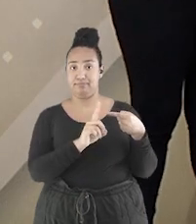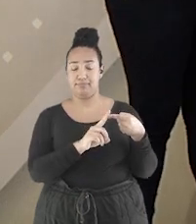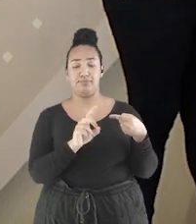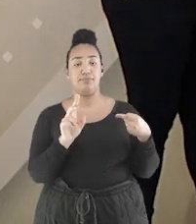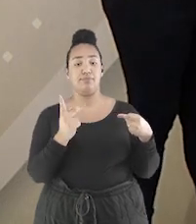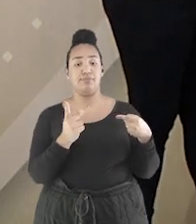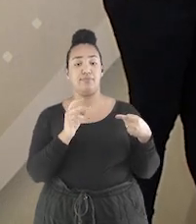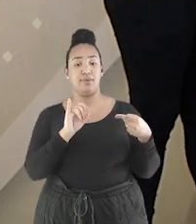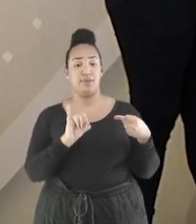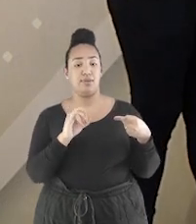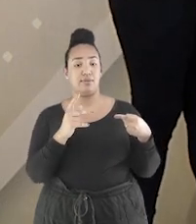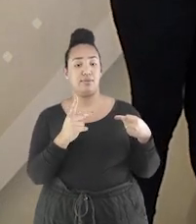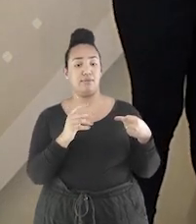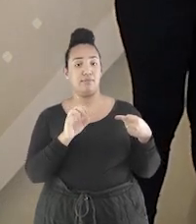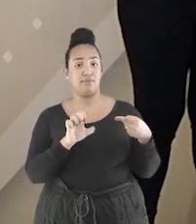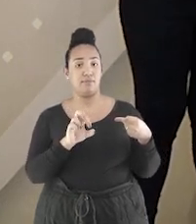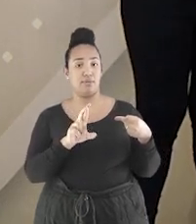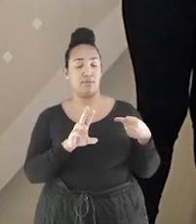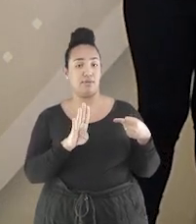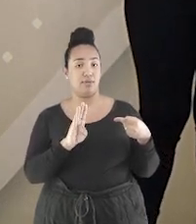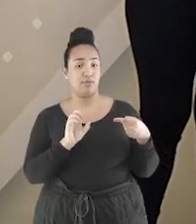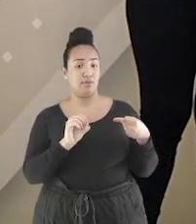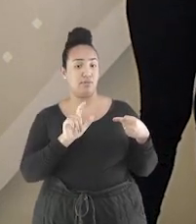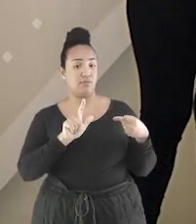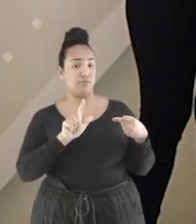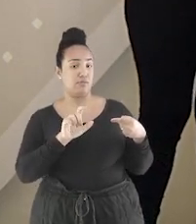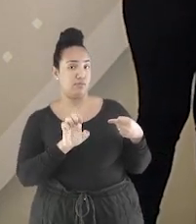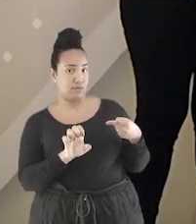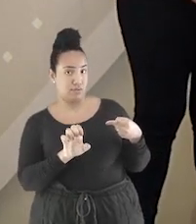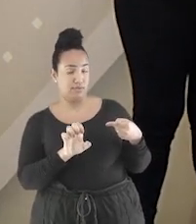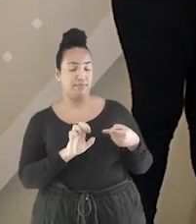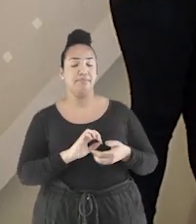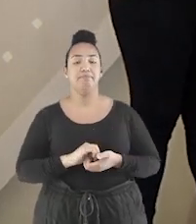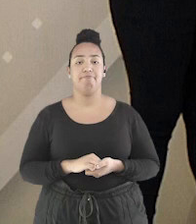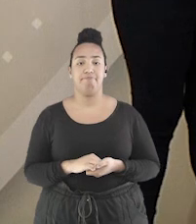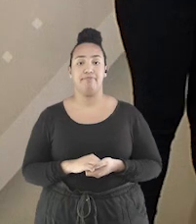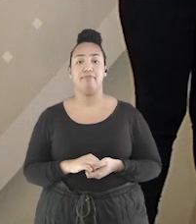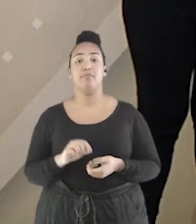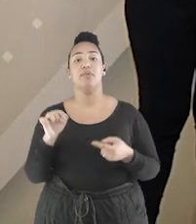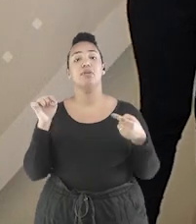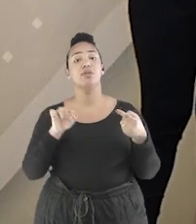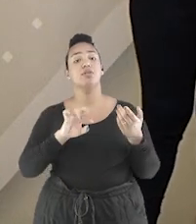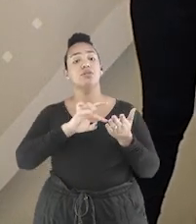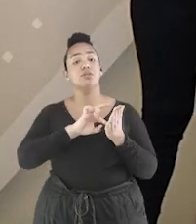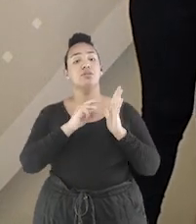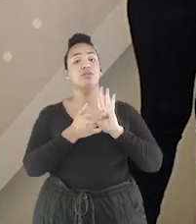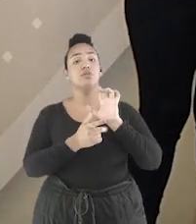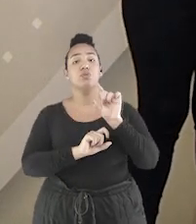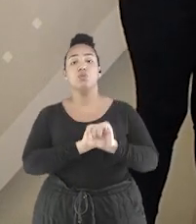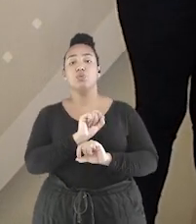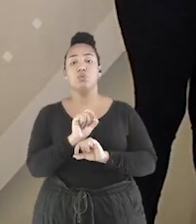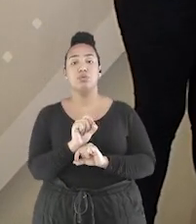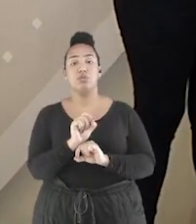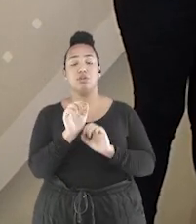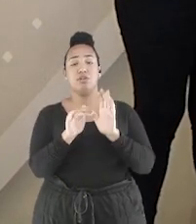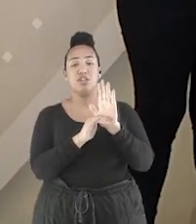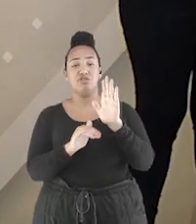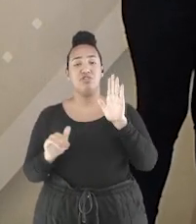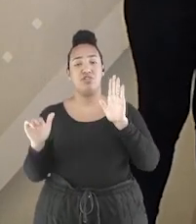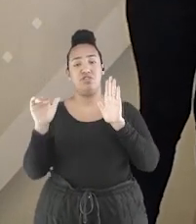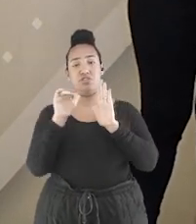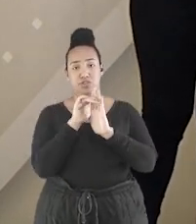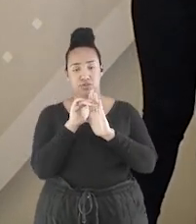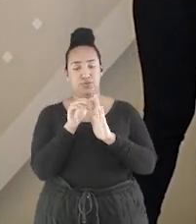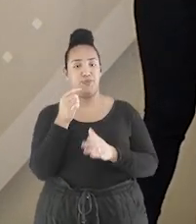de hipérbole. Essa figura de linguagem representa o exagero, a ênfase exacerbada em uma